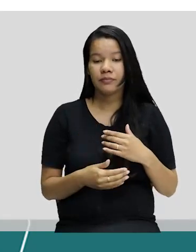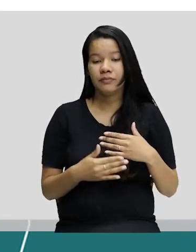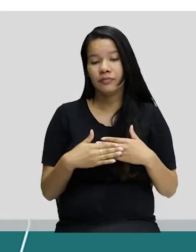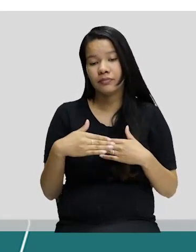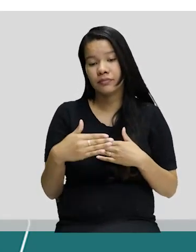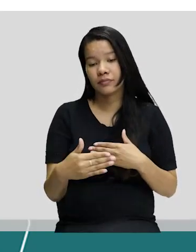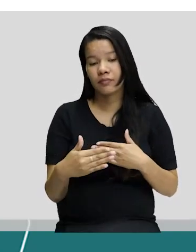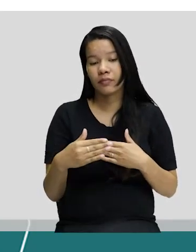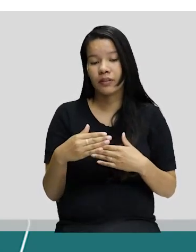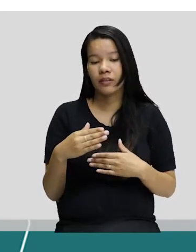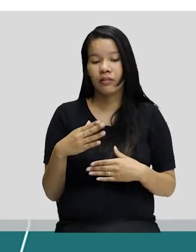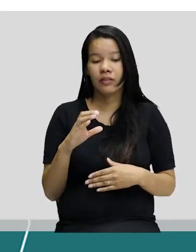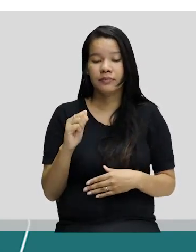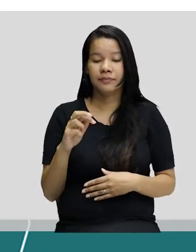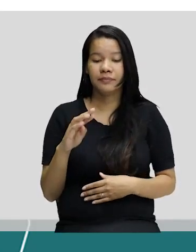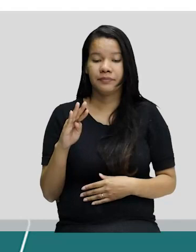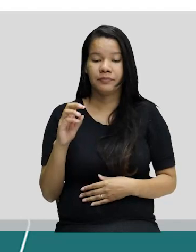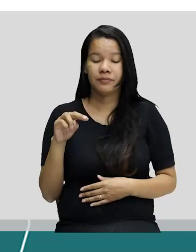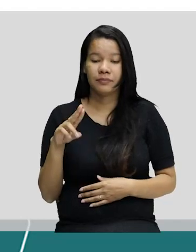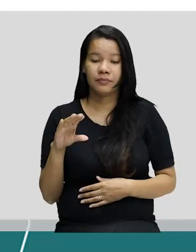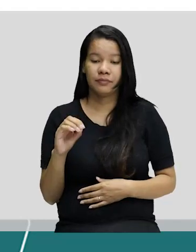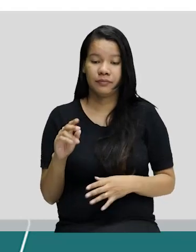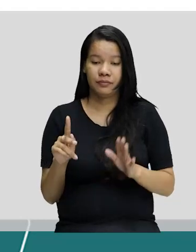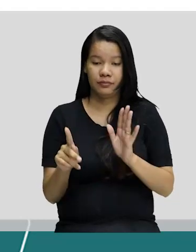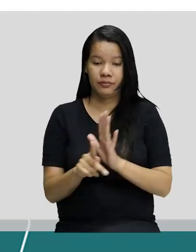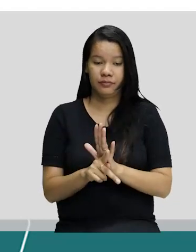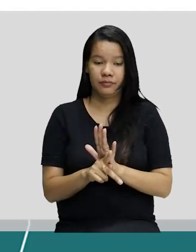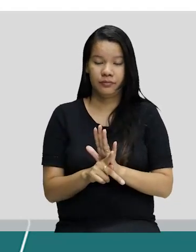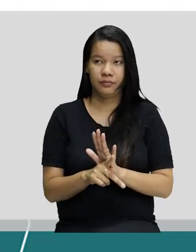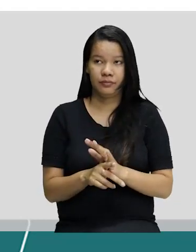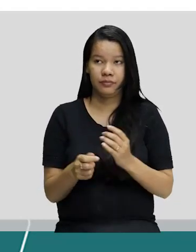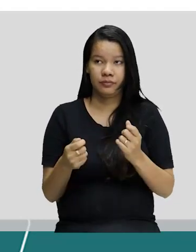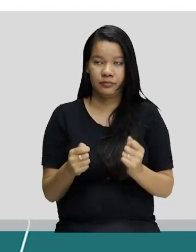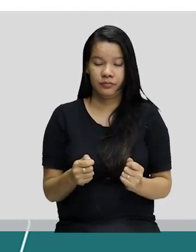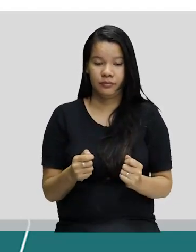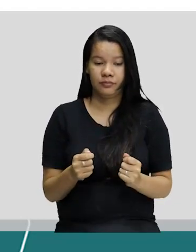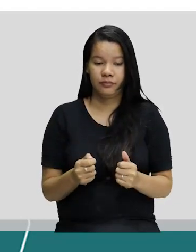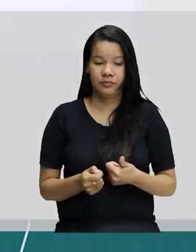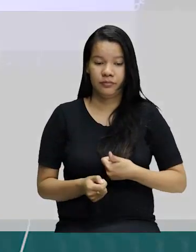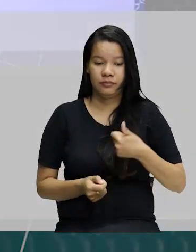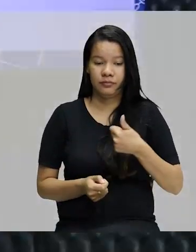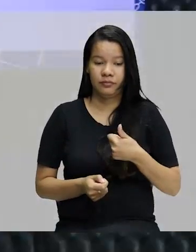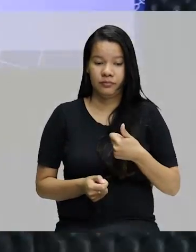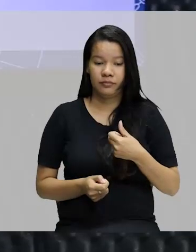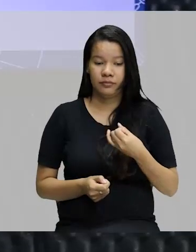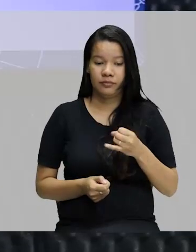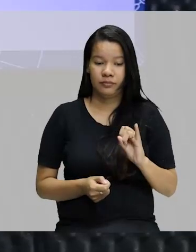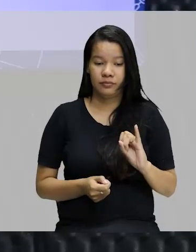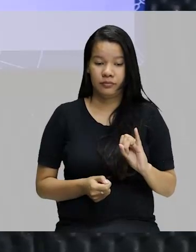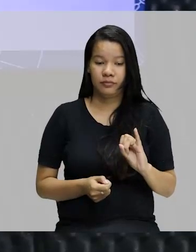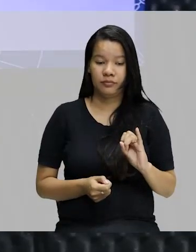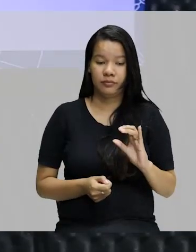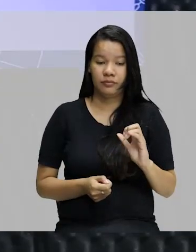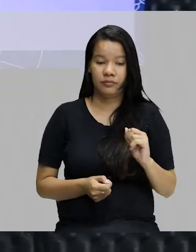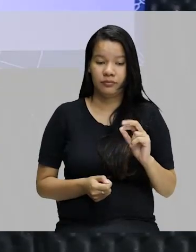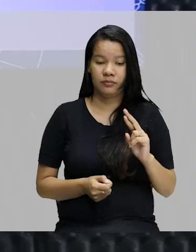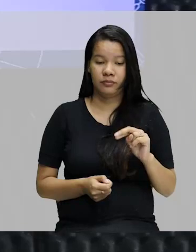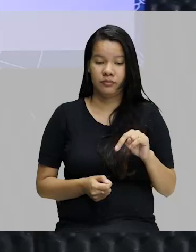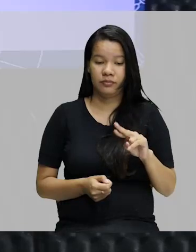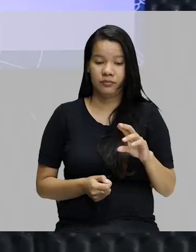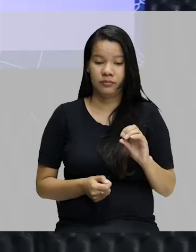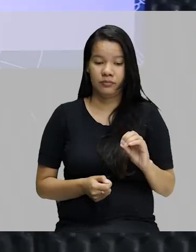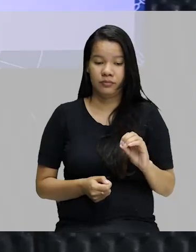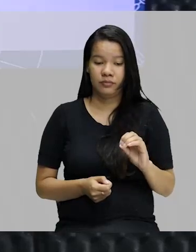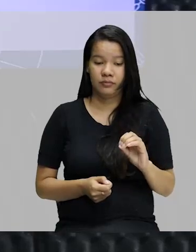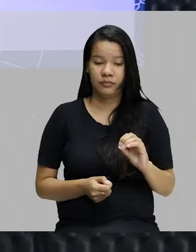carbono que possui a hidroxila. O álcool ele pode ser primário, se o carbono que tem hidroxila for